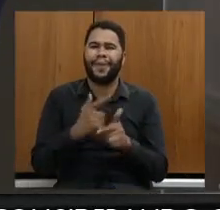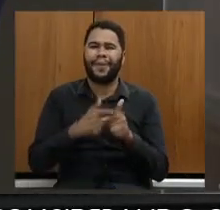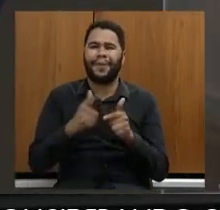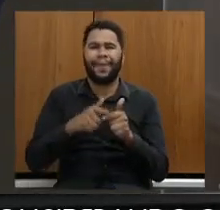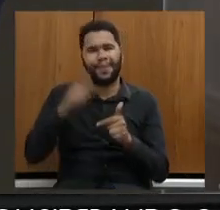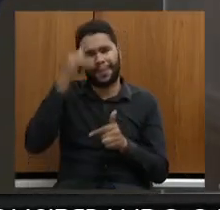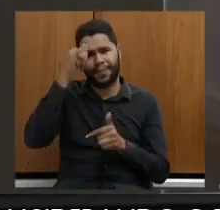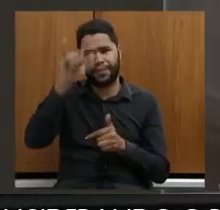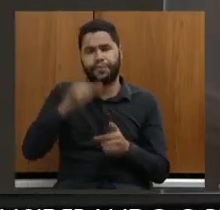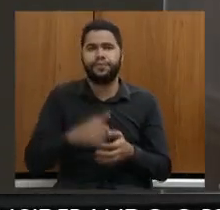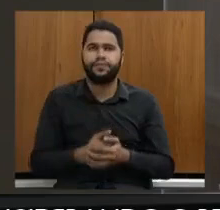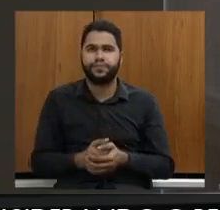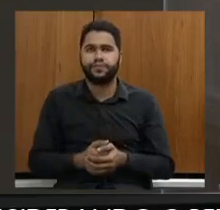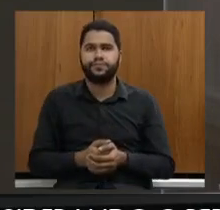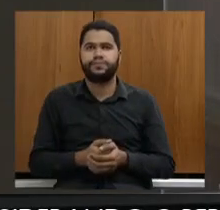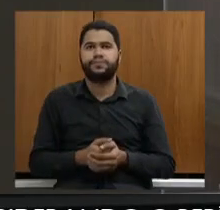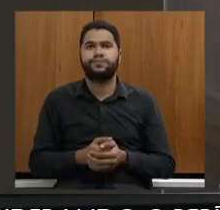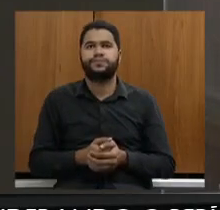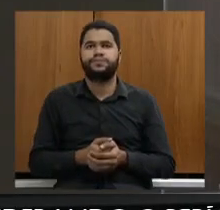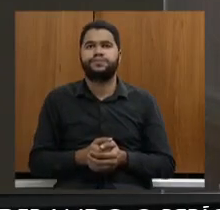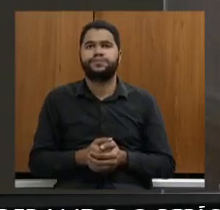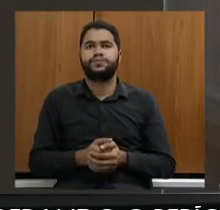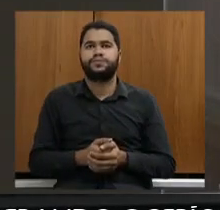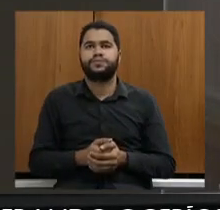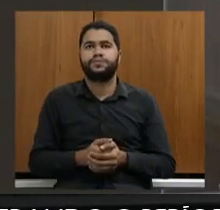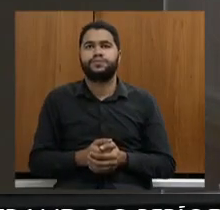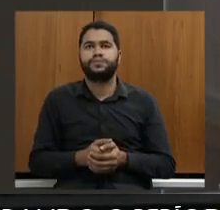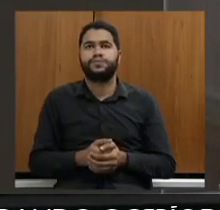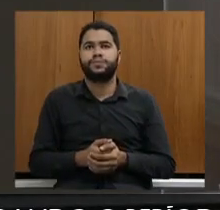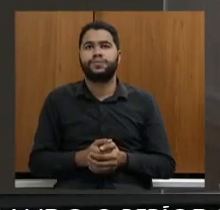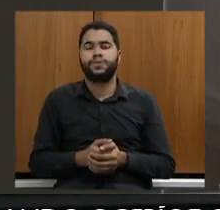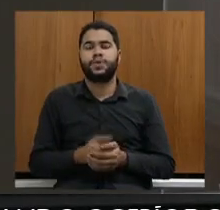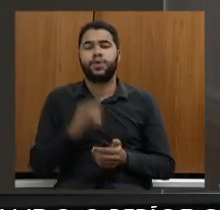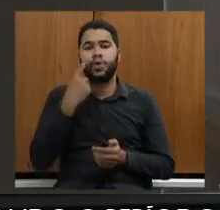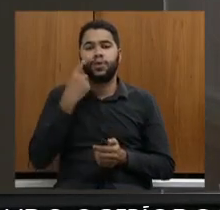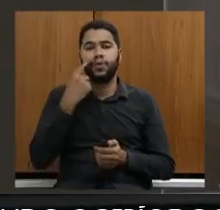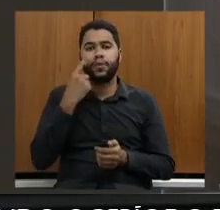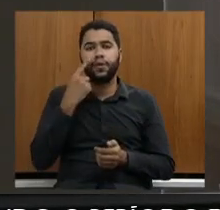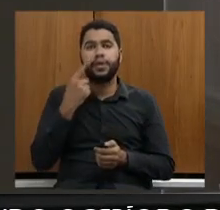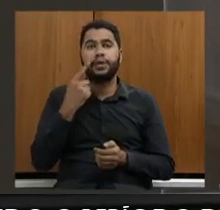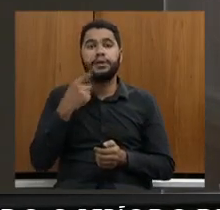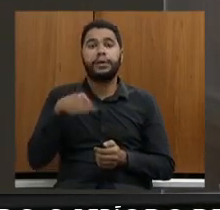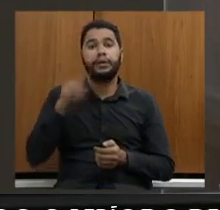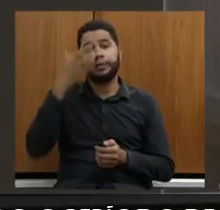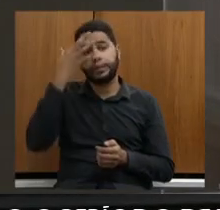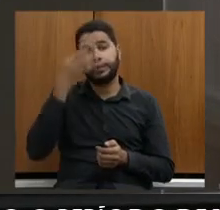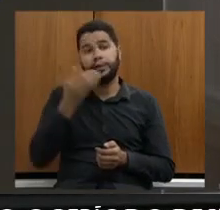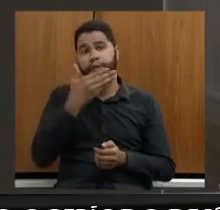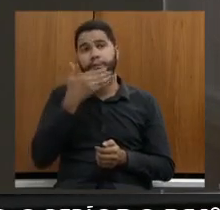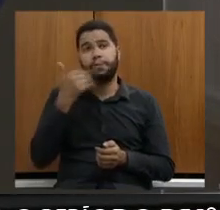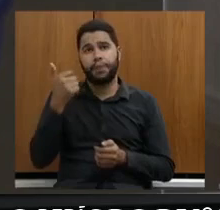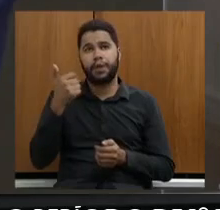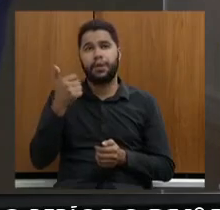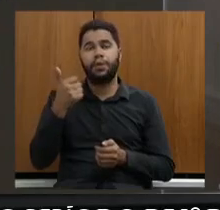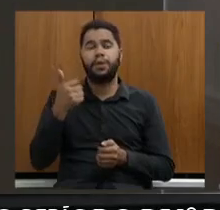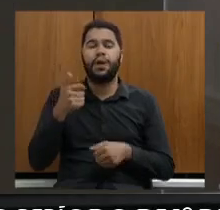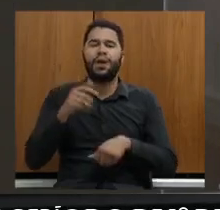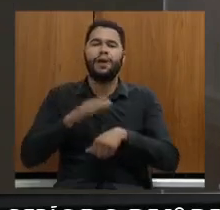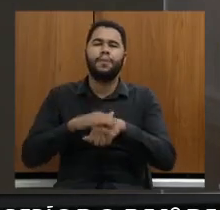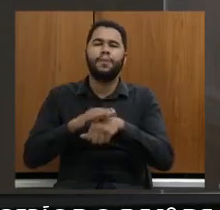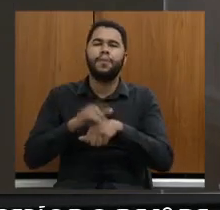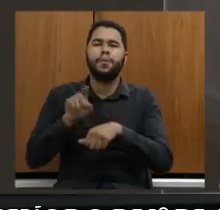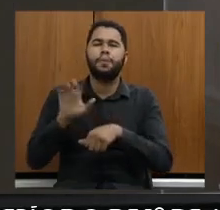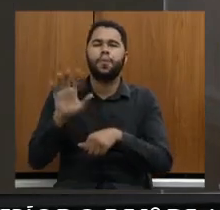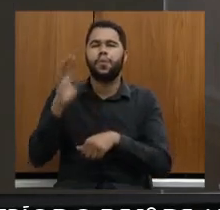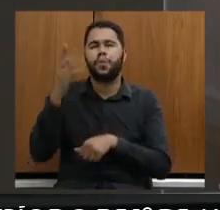este problema entendeu Eu também sei os estágios de esteja entendendo melhor do que eu e até parece lá porque é um caso